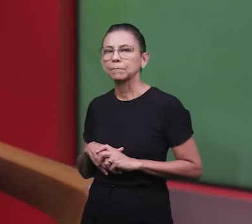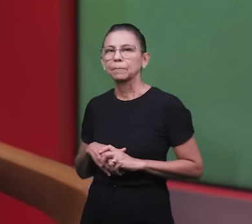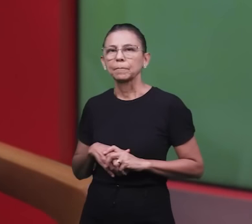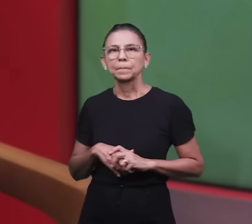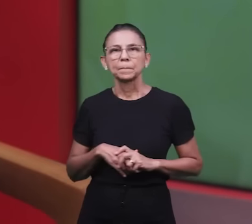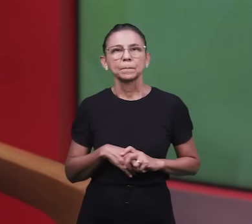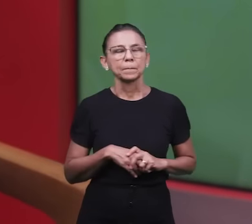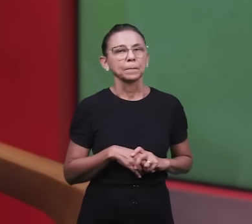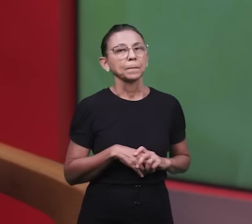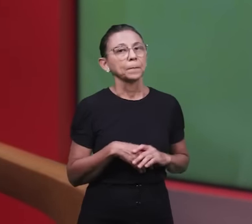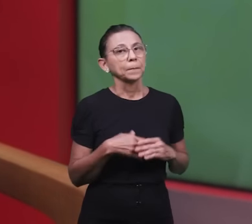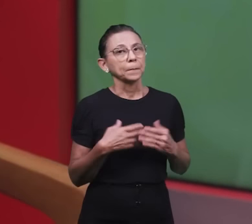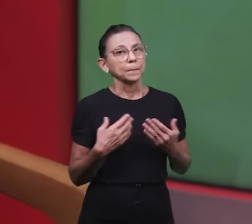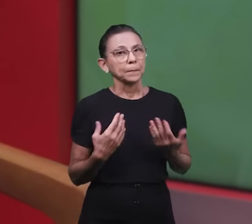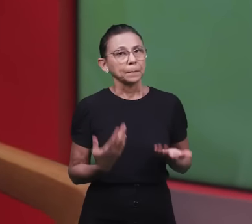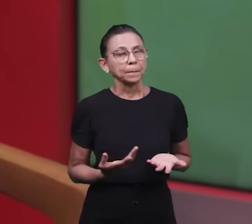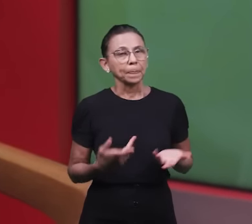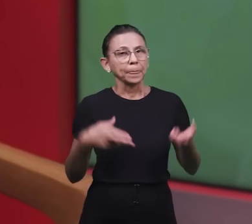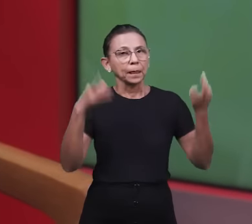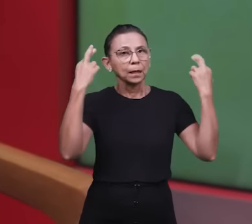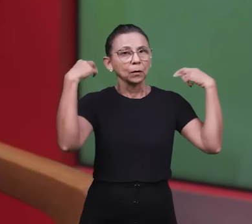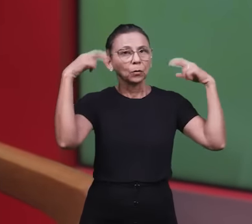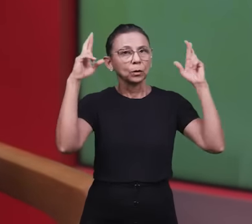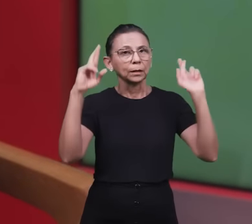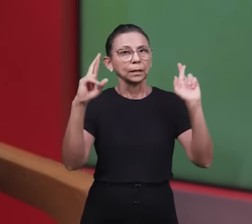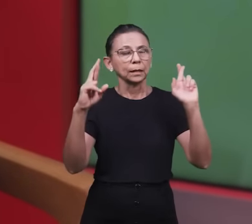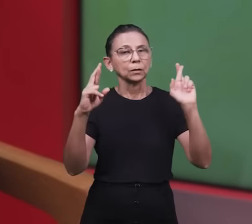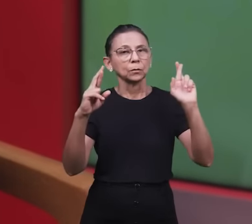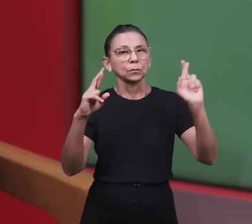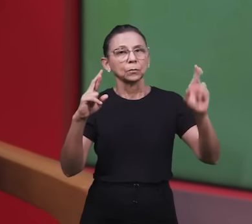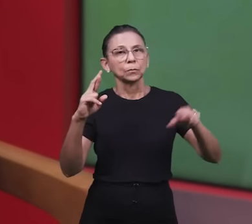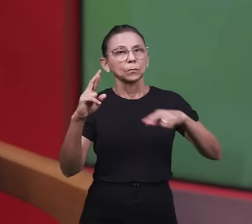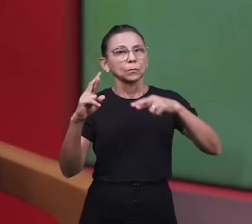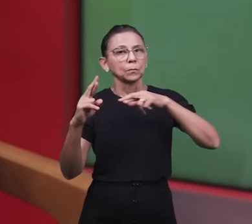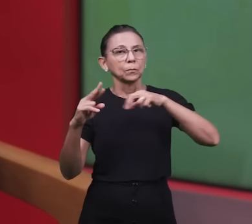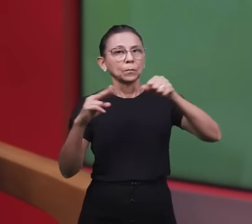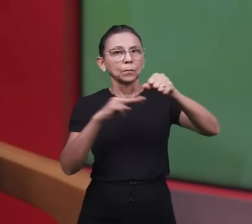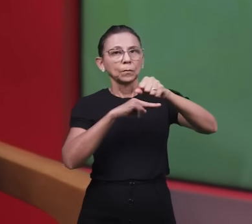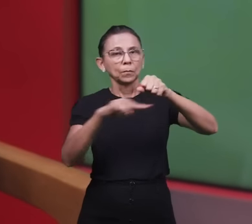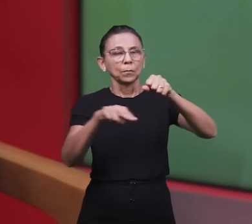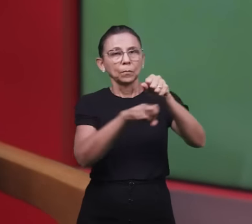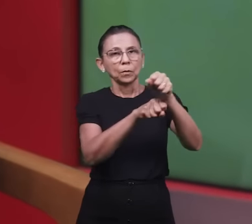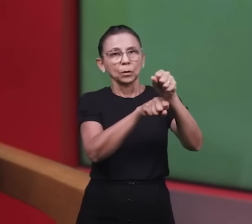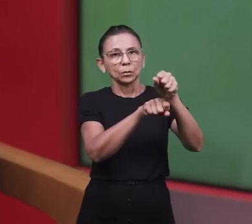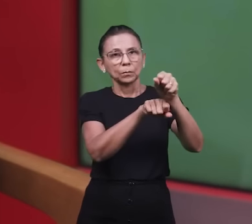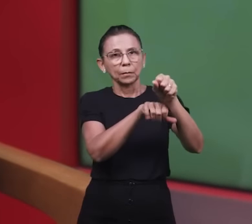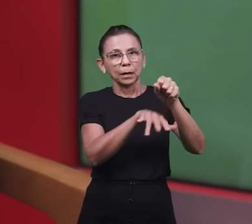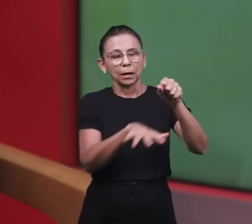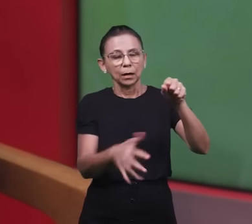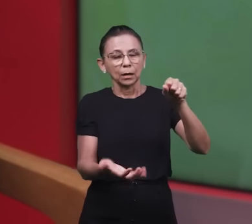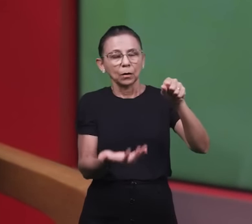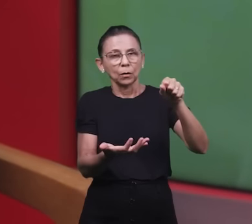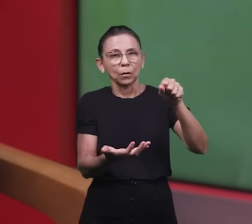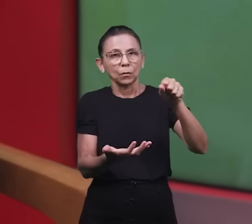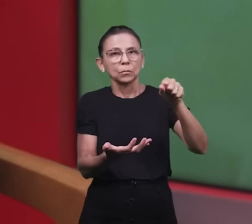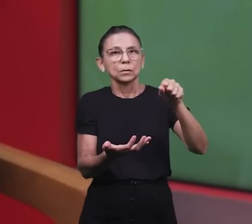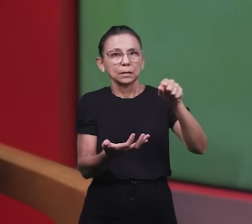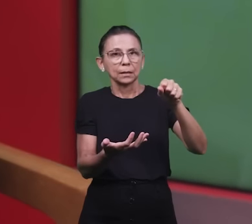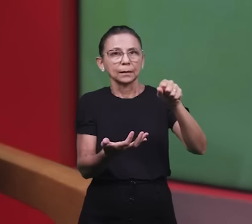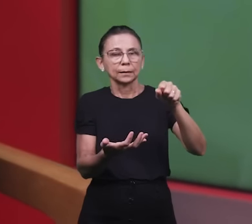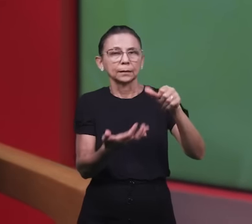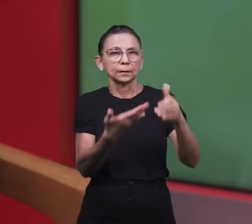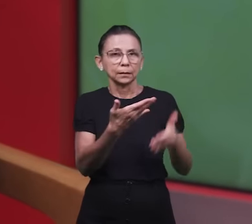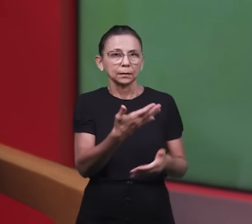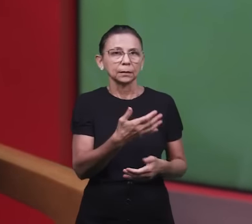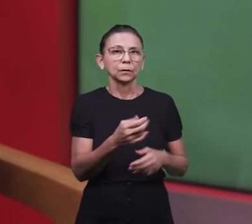pelo sangue do cordeiro Israel escapou isso deixa para nós uma uma lembrança